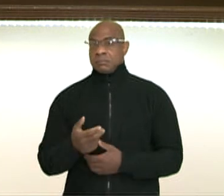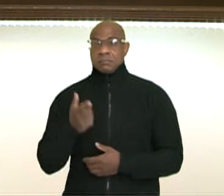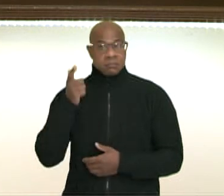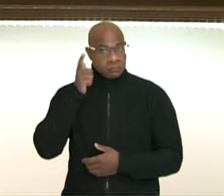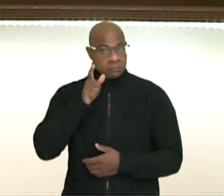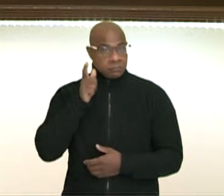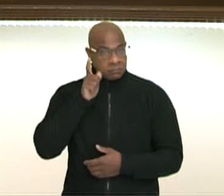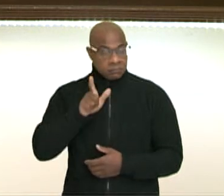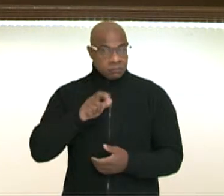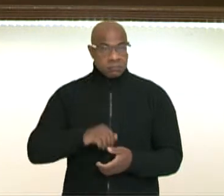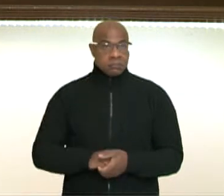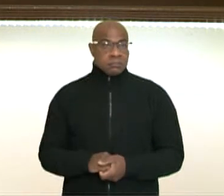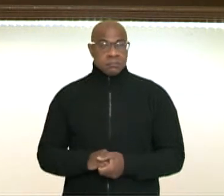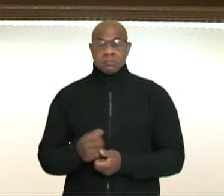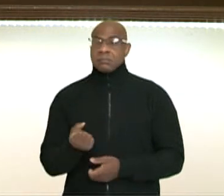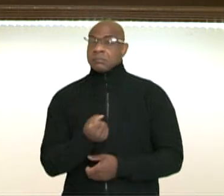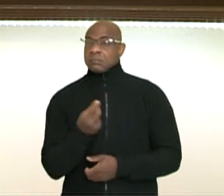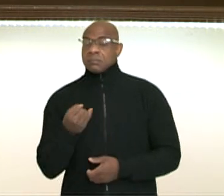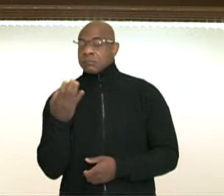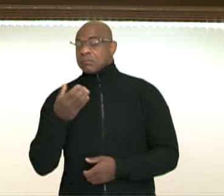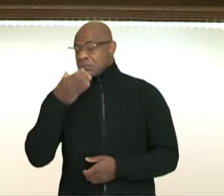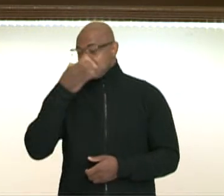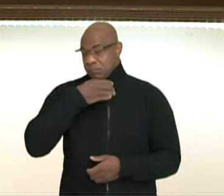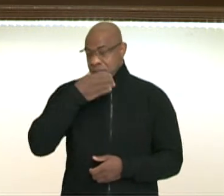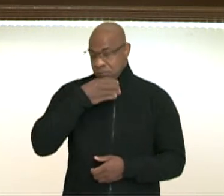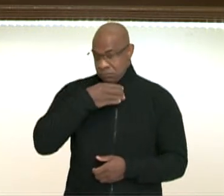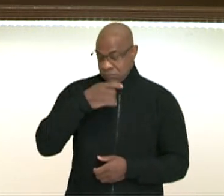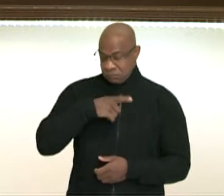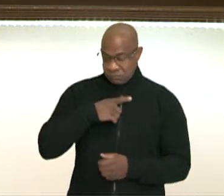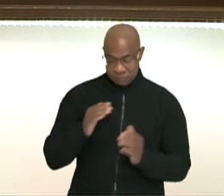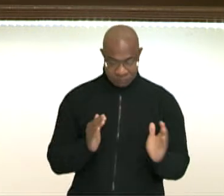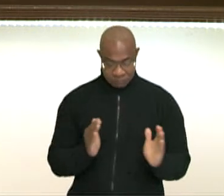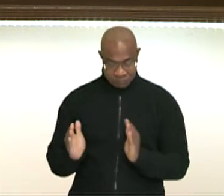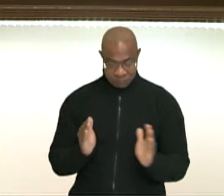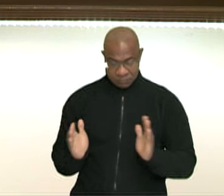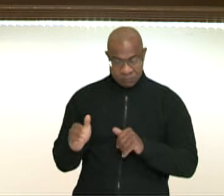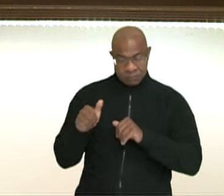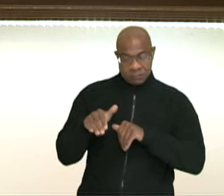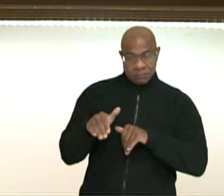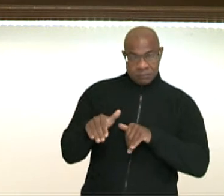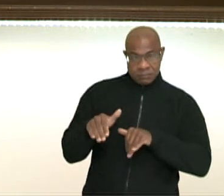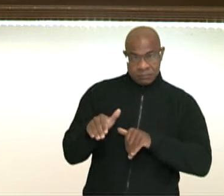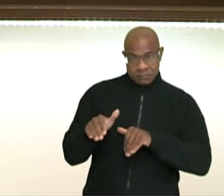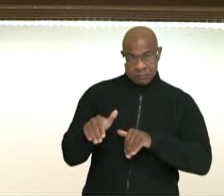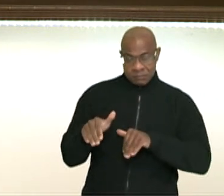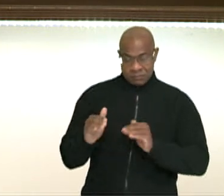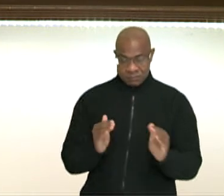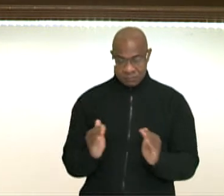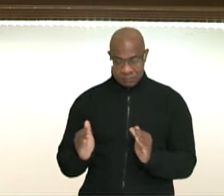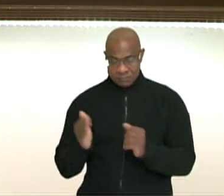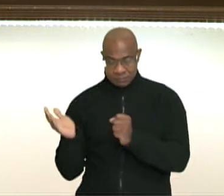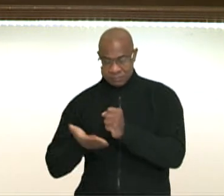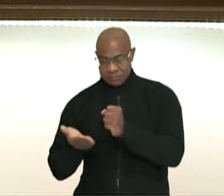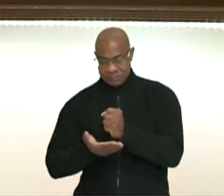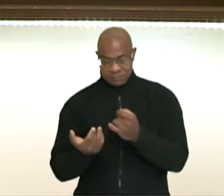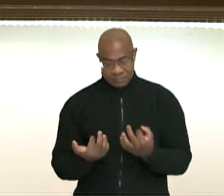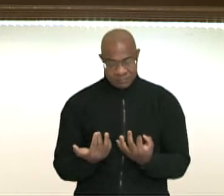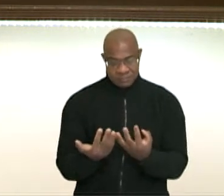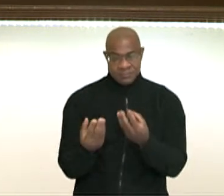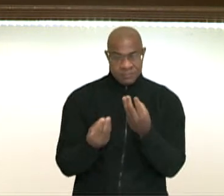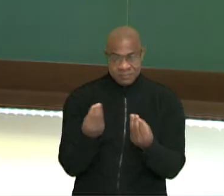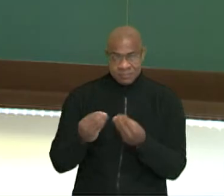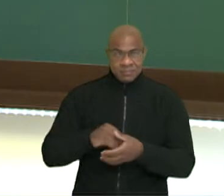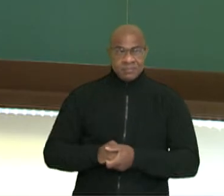Conseguiu contar quantas frutas estão na safra no mês pedido? O mês pedido aqui é o mês